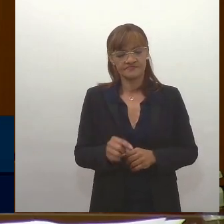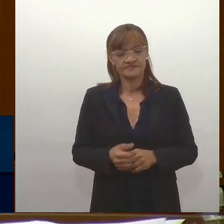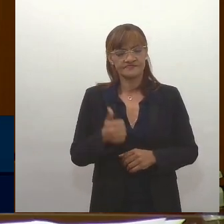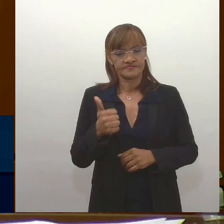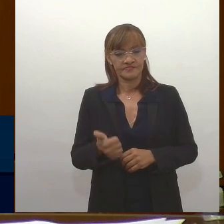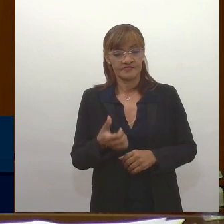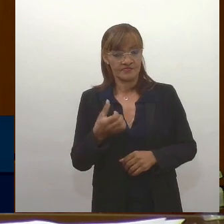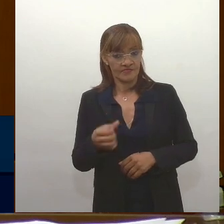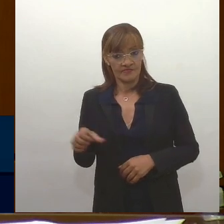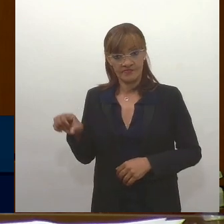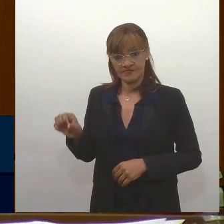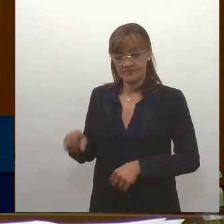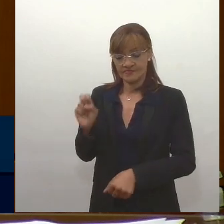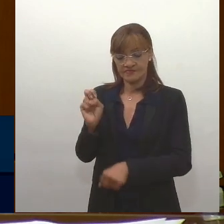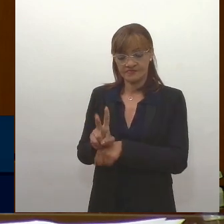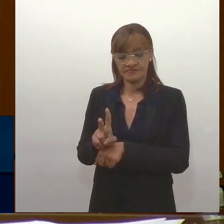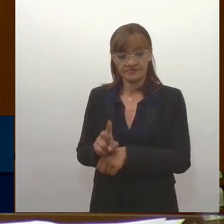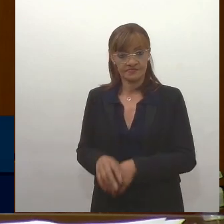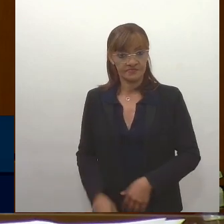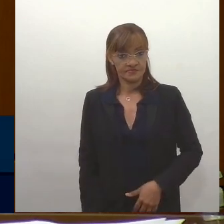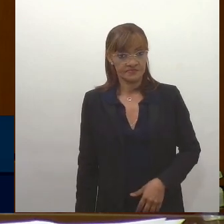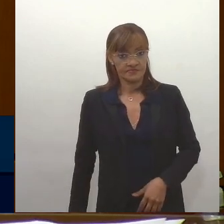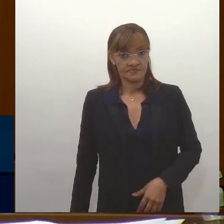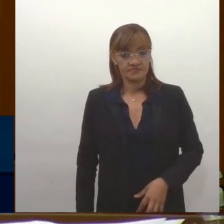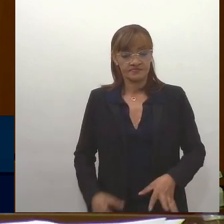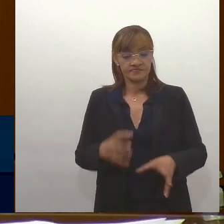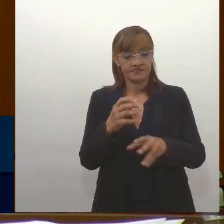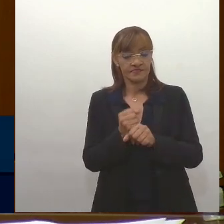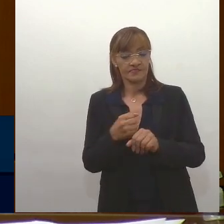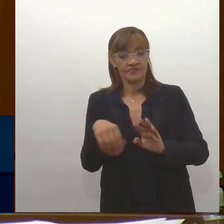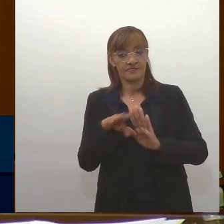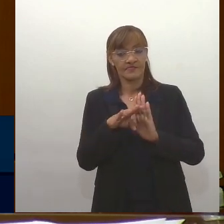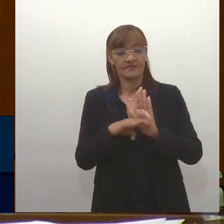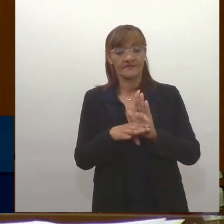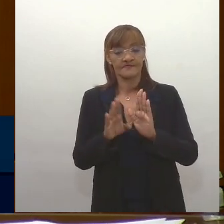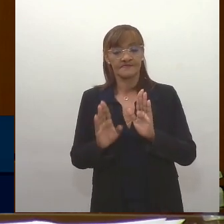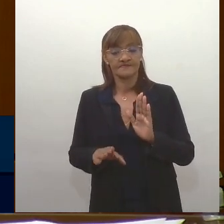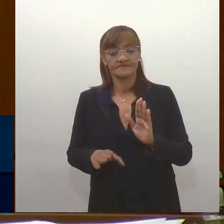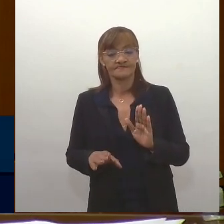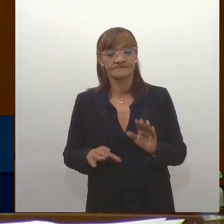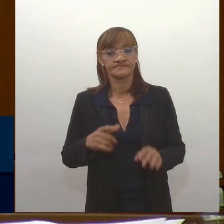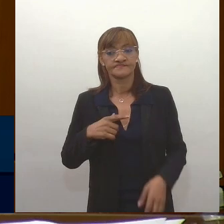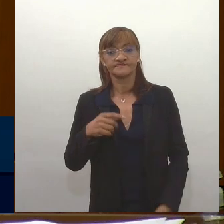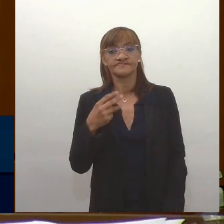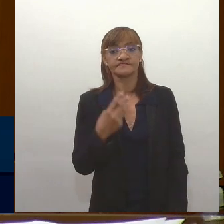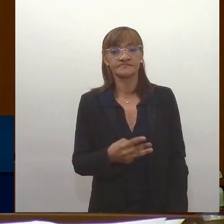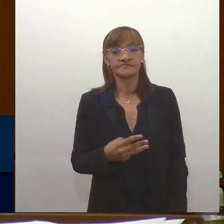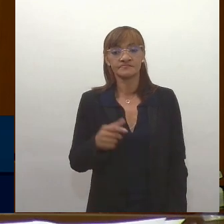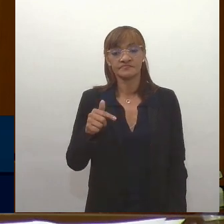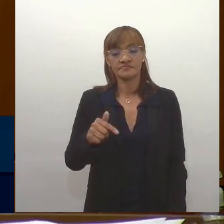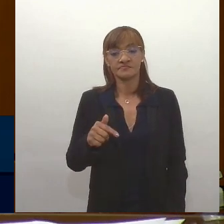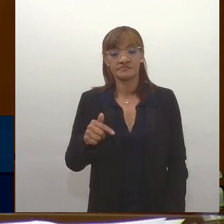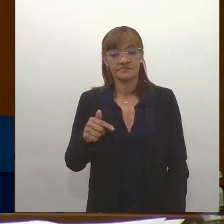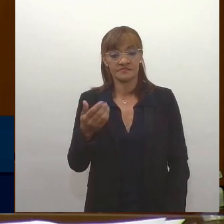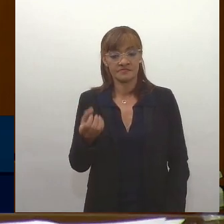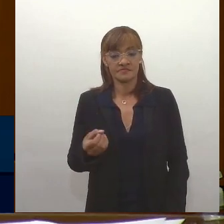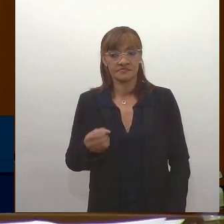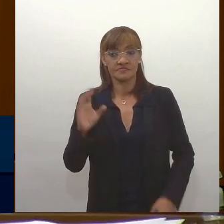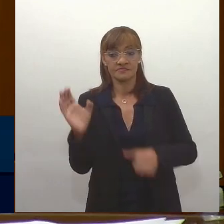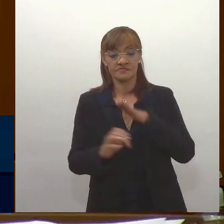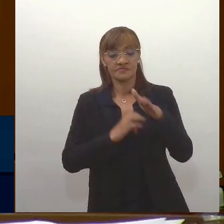diretos ao todo o programa beneficia cerca de 370 empresas gerando aproximadamente